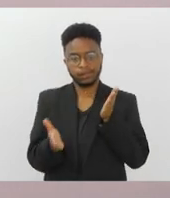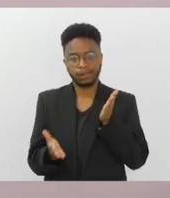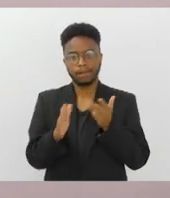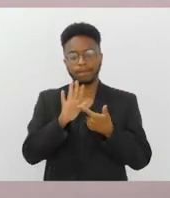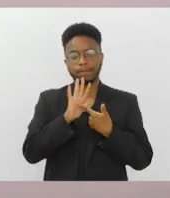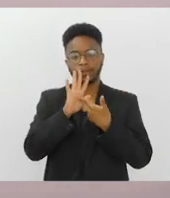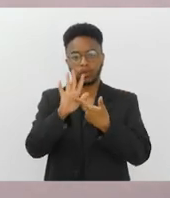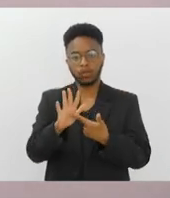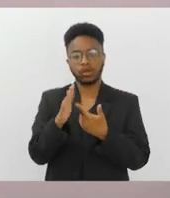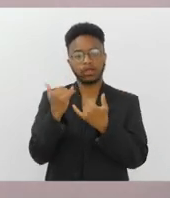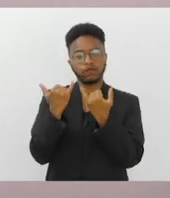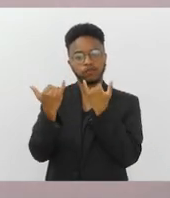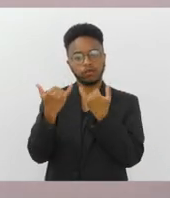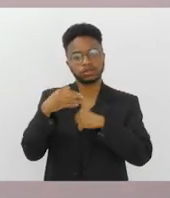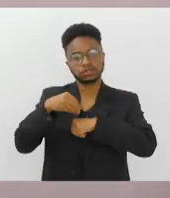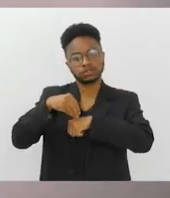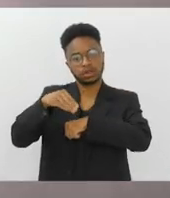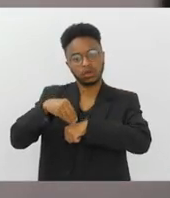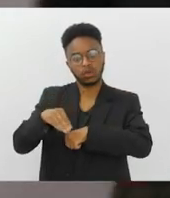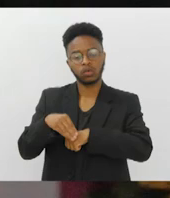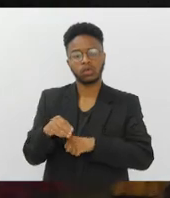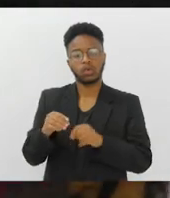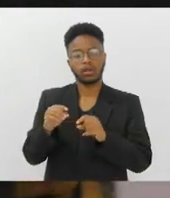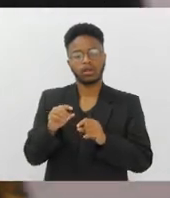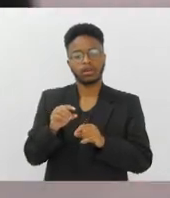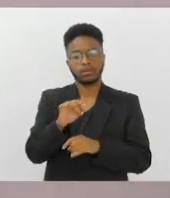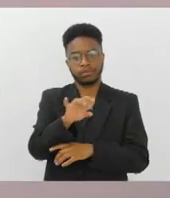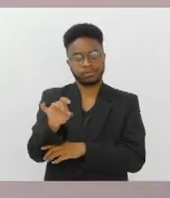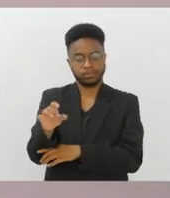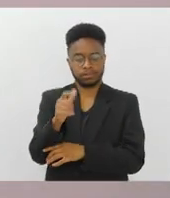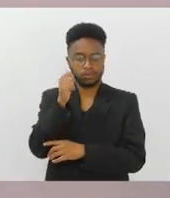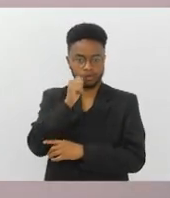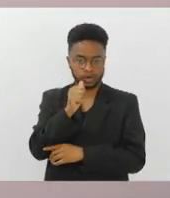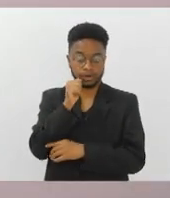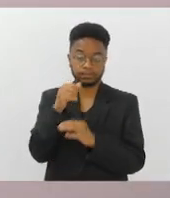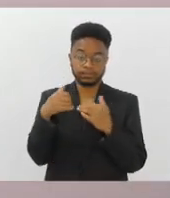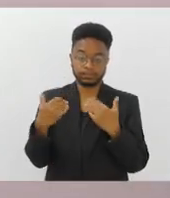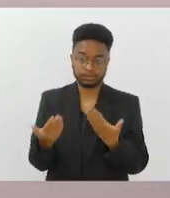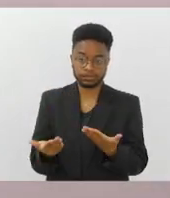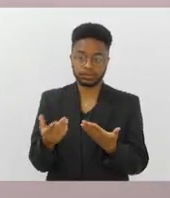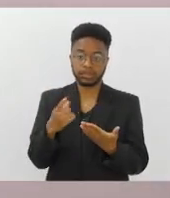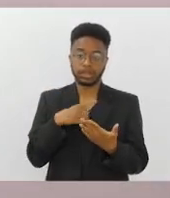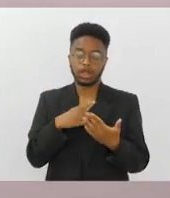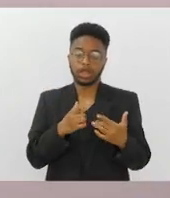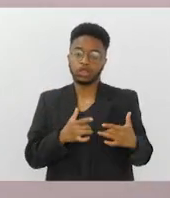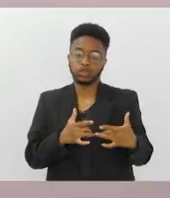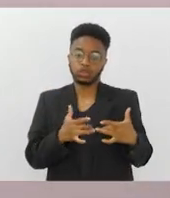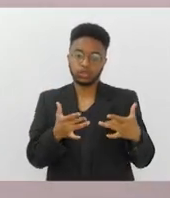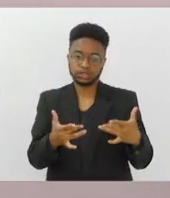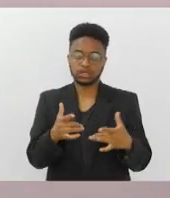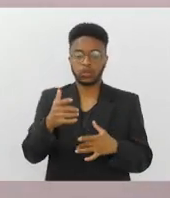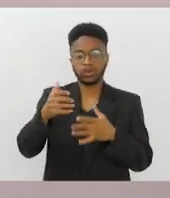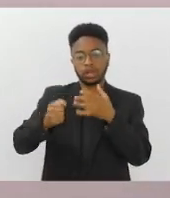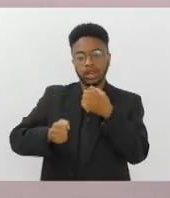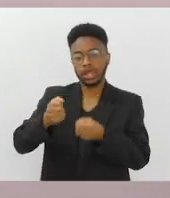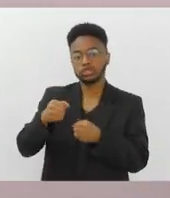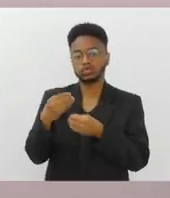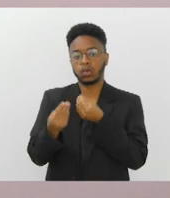todas as informações necessárias para essas mulheres, né? Então, doação de leite humano, como